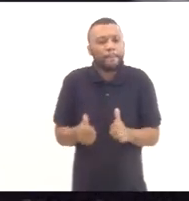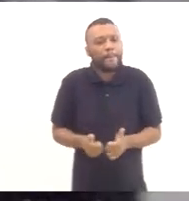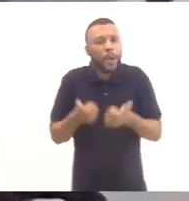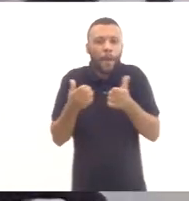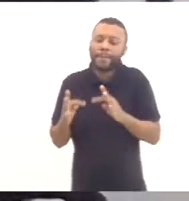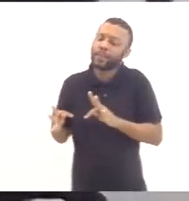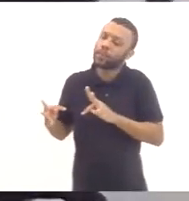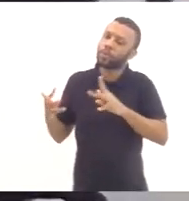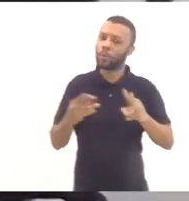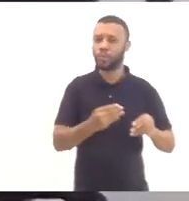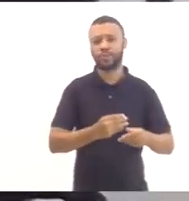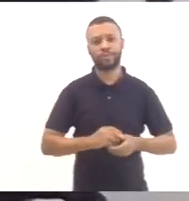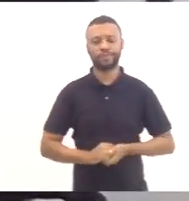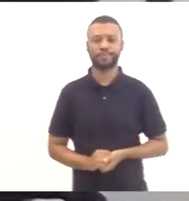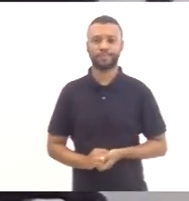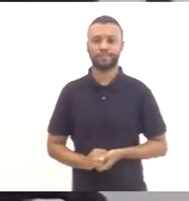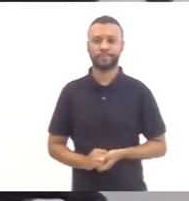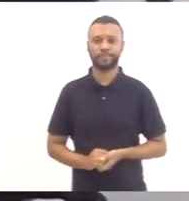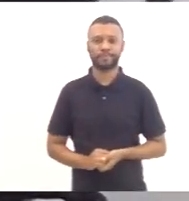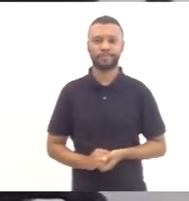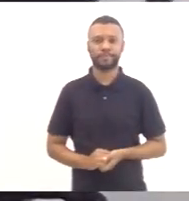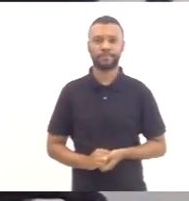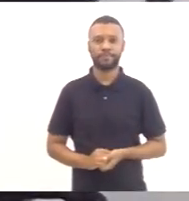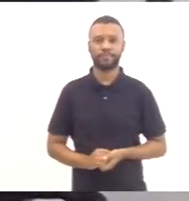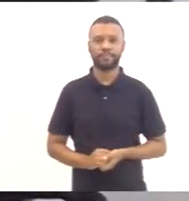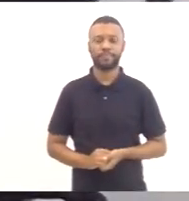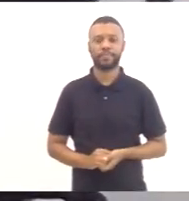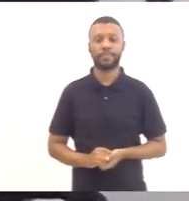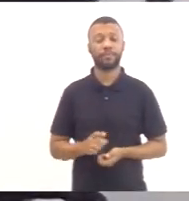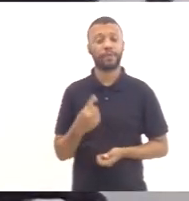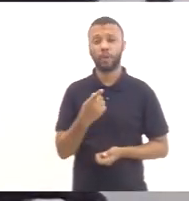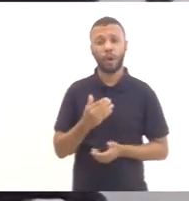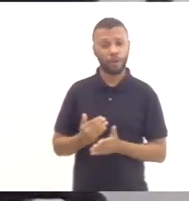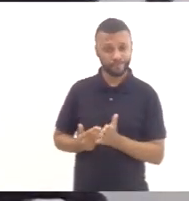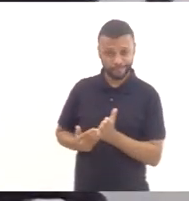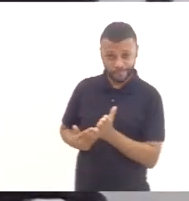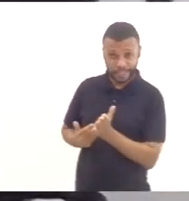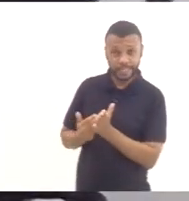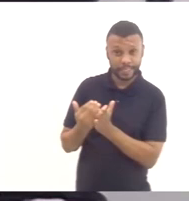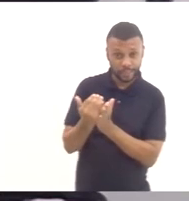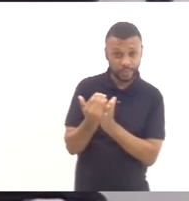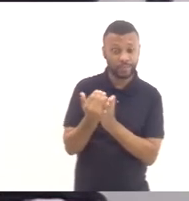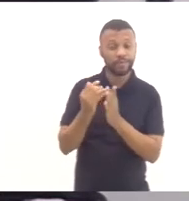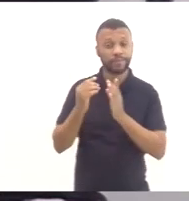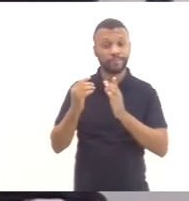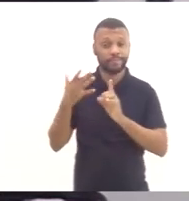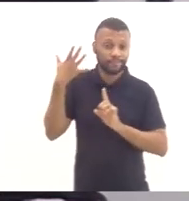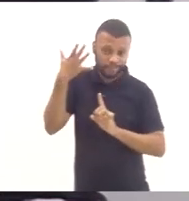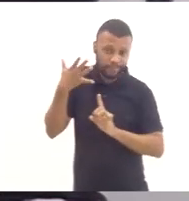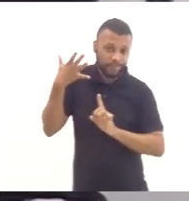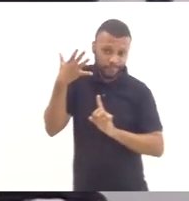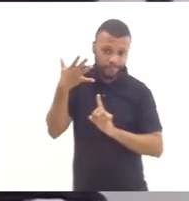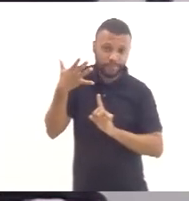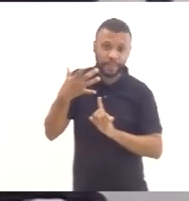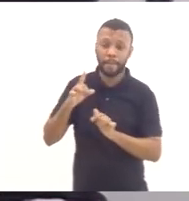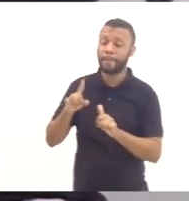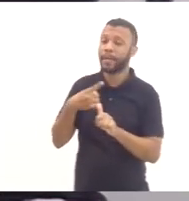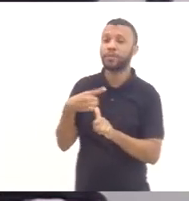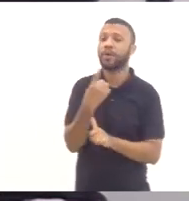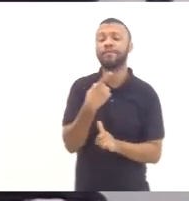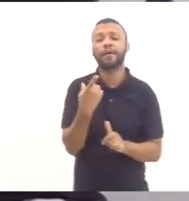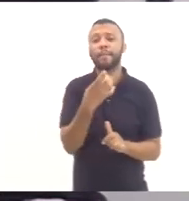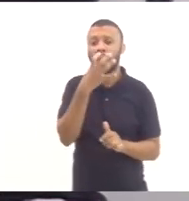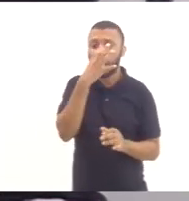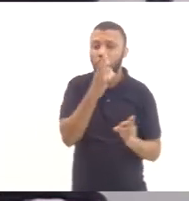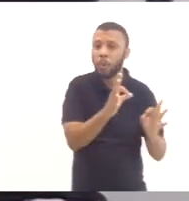todos e ir para a gente dar início na palestra primeiramente a gente vai